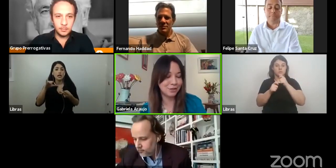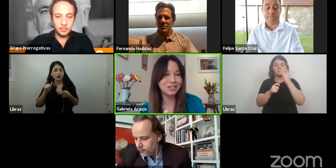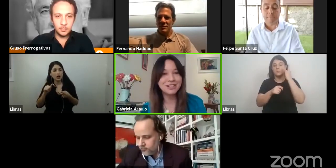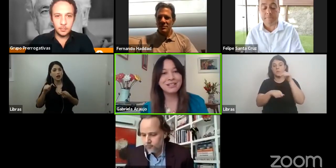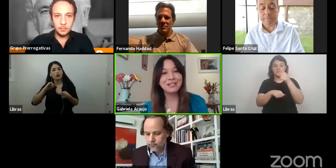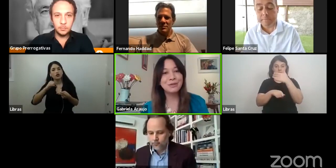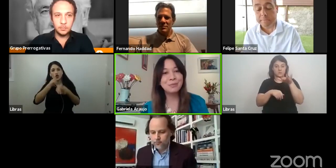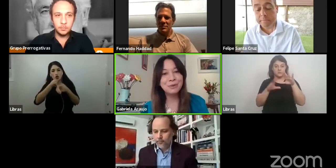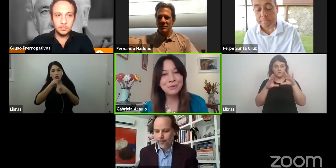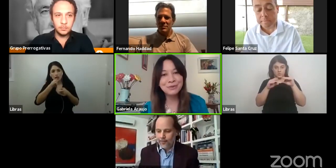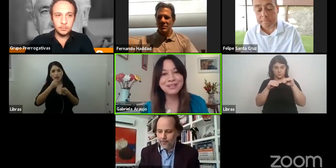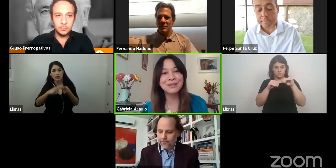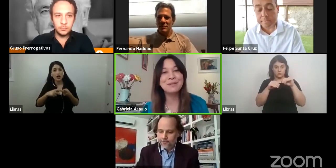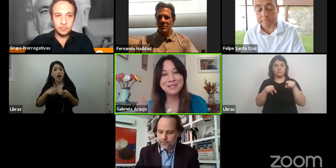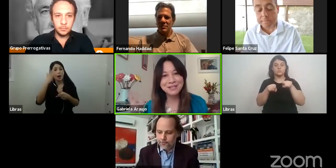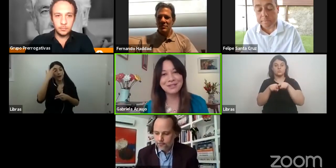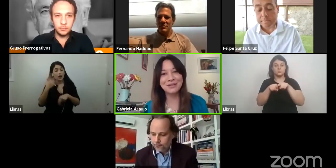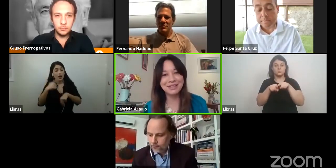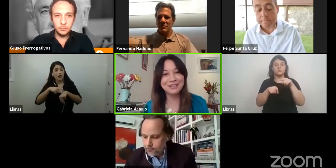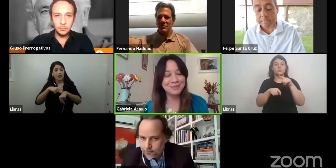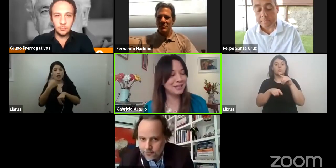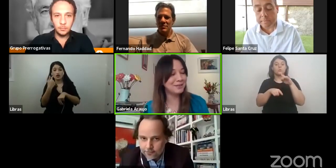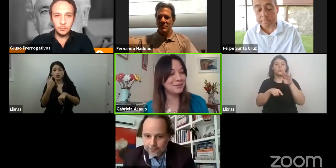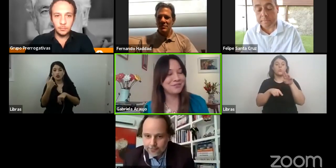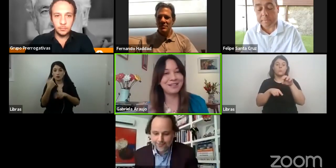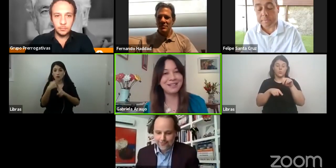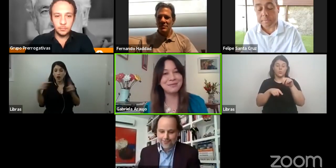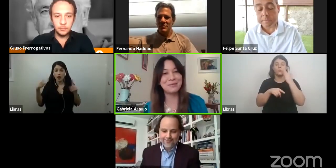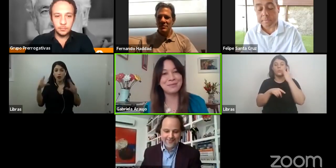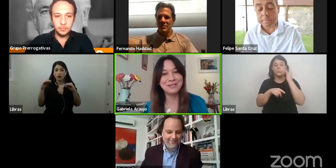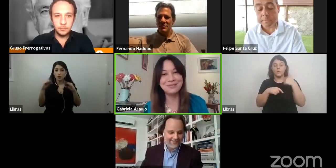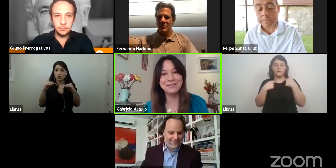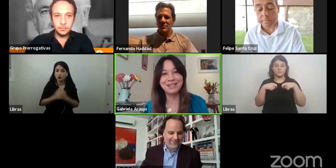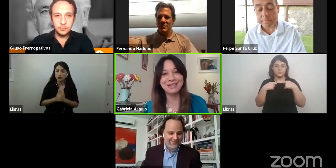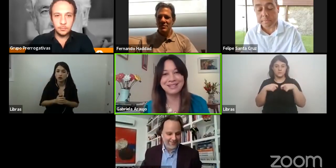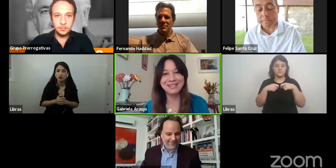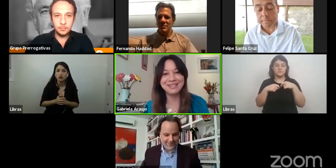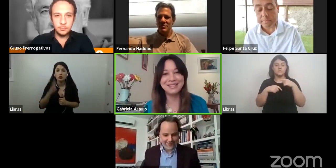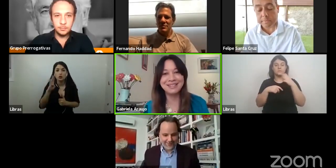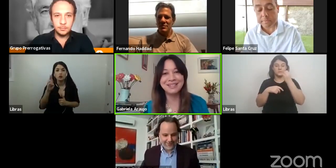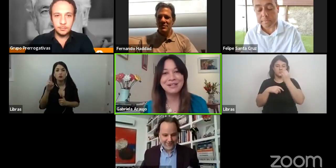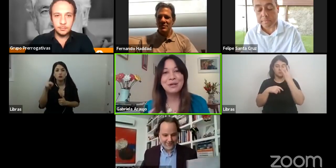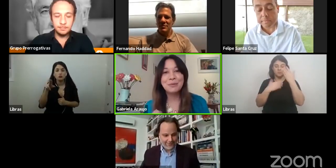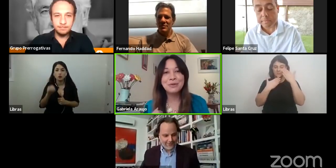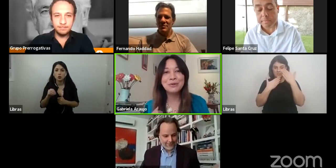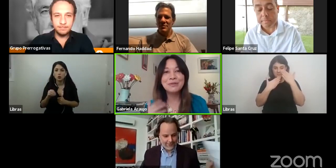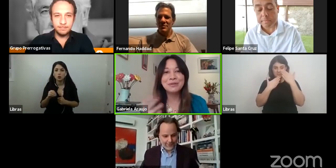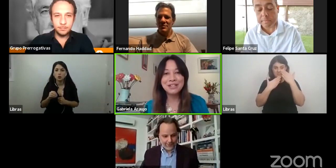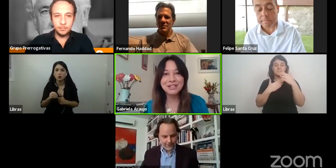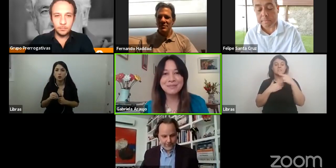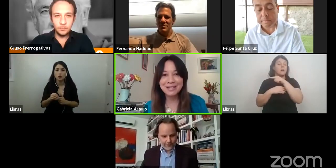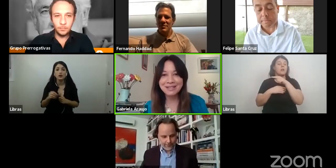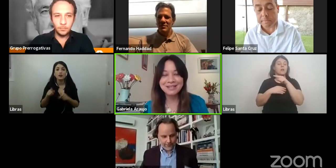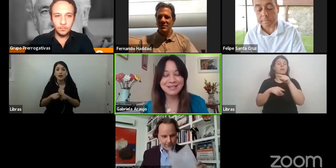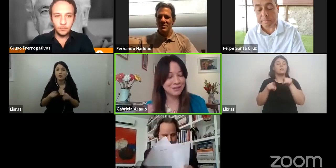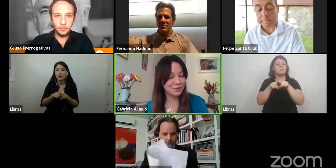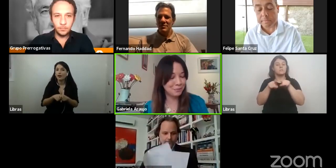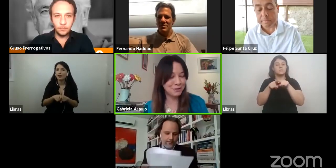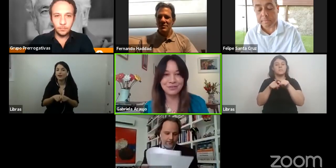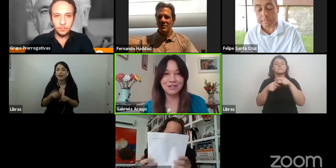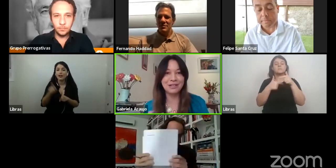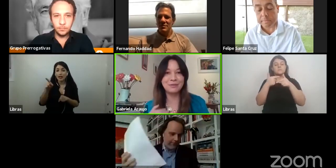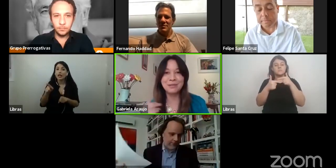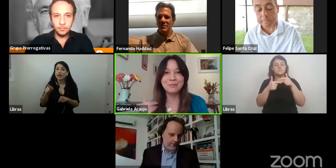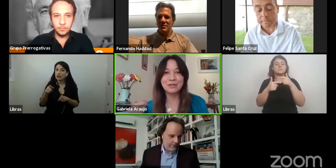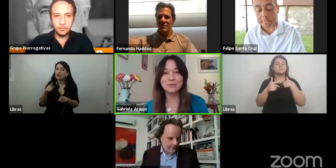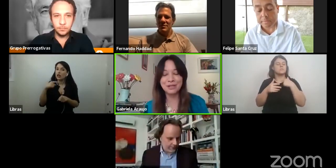7h30 da noite. E o Bruno, que eu preciso agora também, eu não falei no começo, não agradeci aqui, o Bruno, que é um grande criminalista,